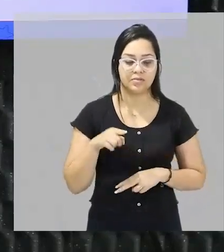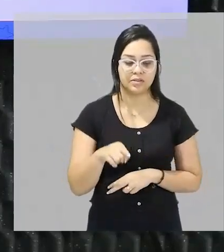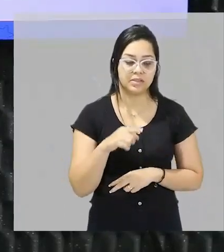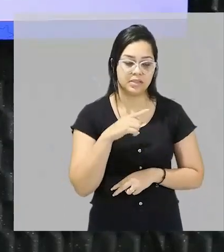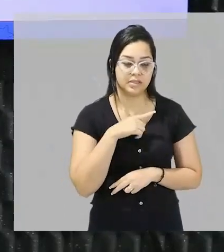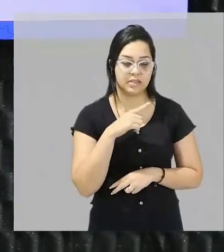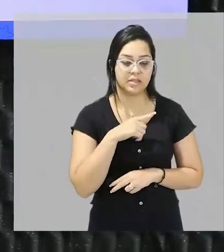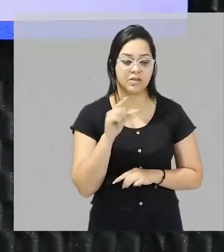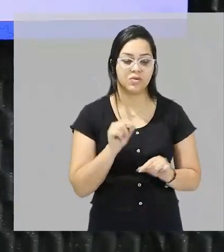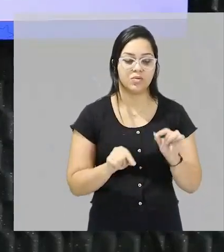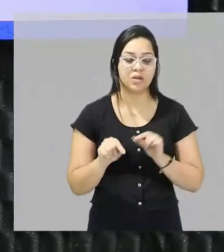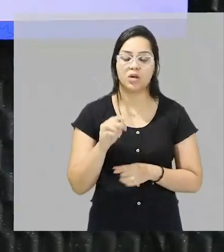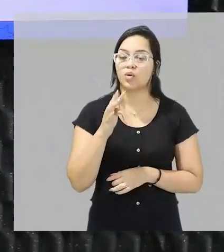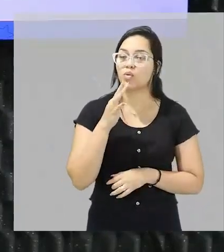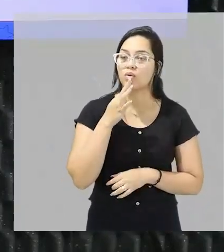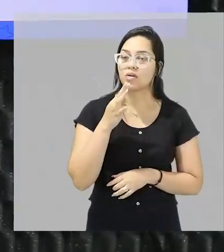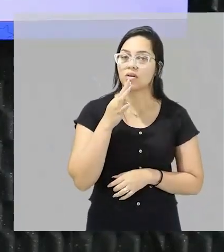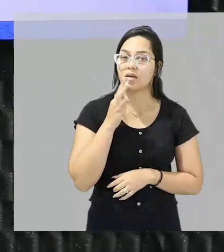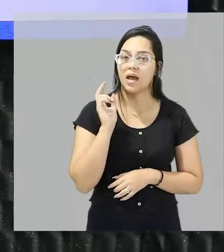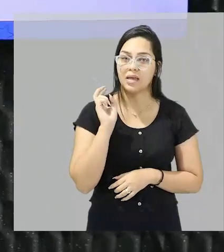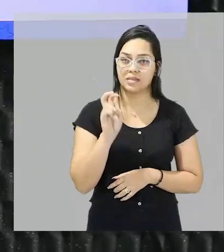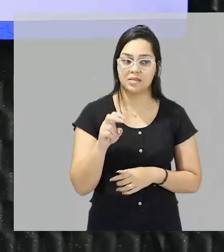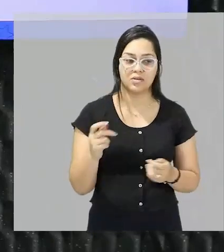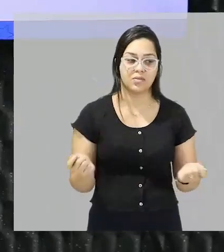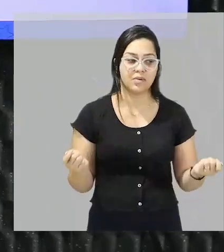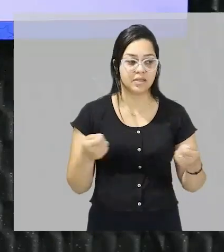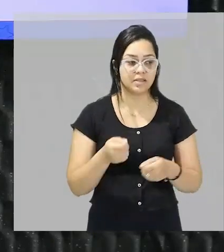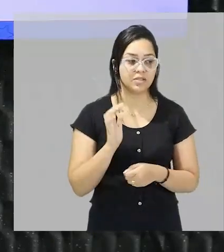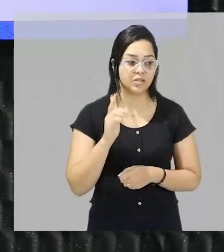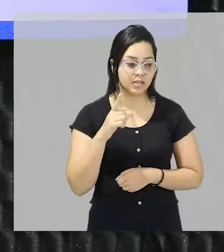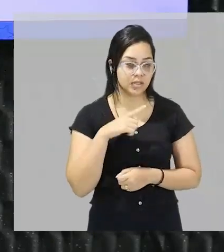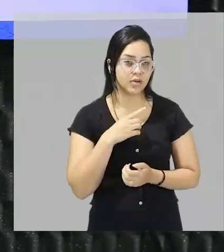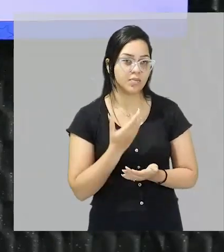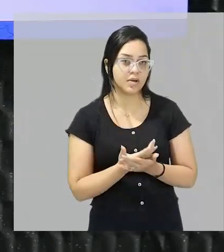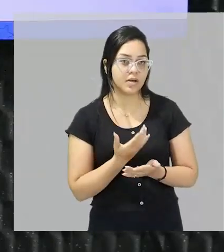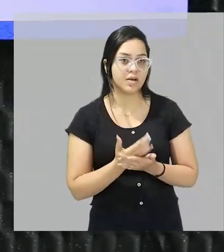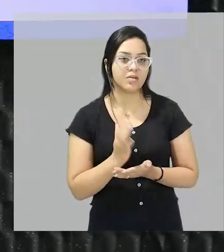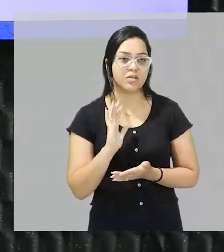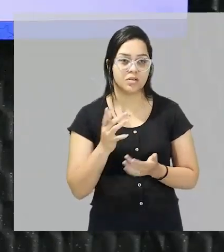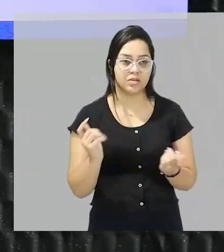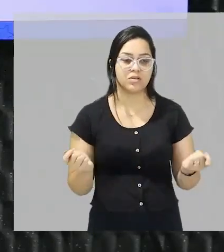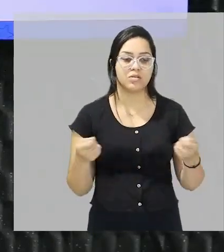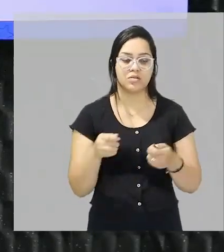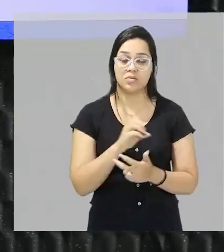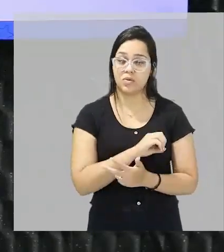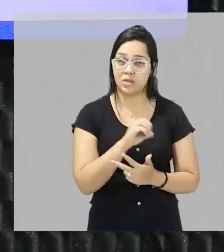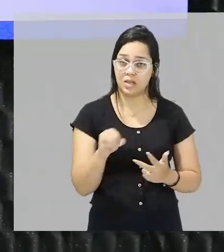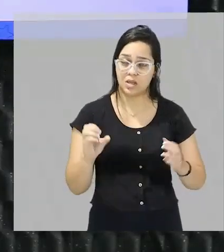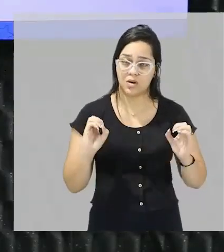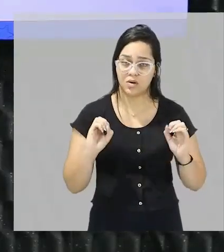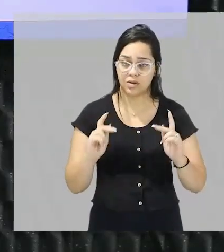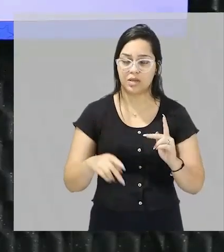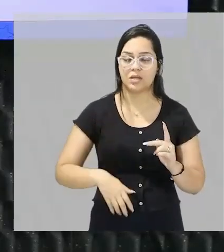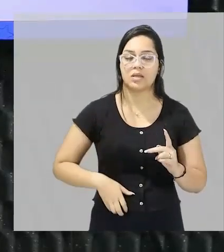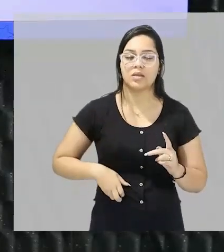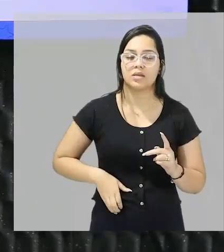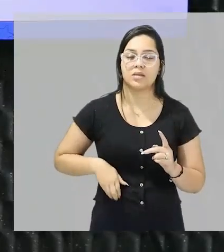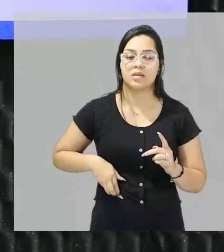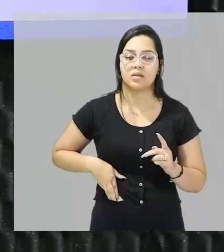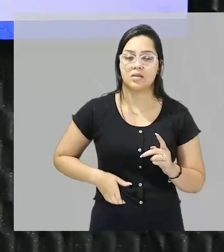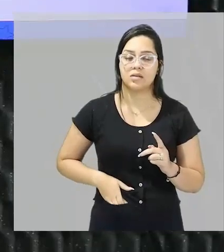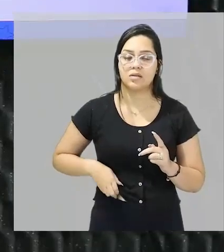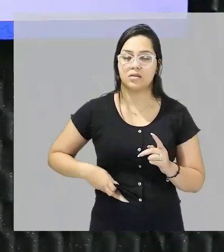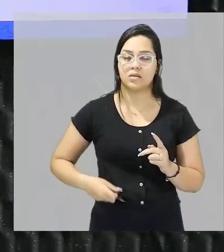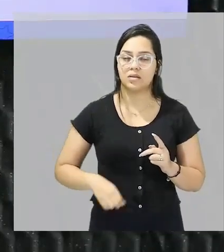que conhecer as 5 competências. Já temos uma aula sobre as competências no Enem, tá certo? Dividido aí em